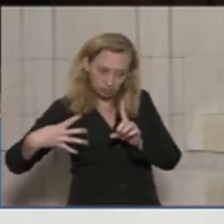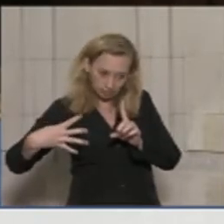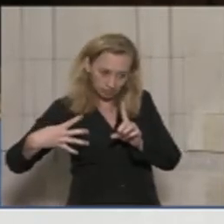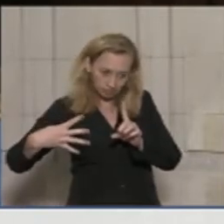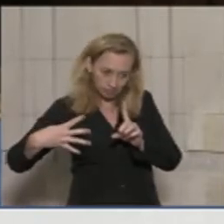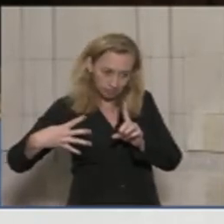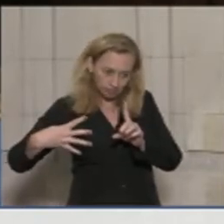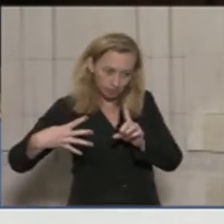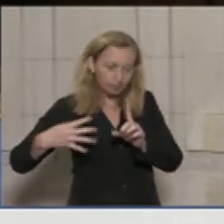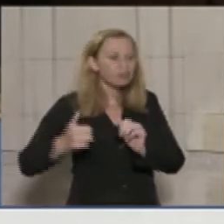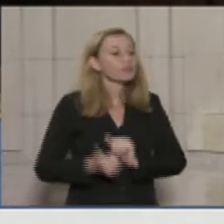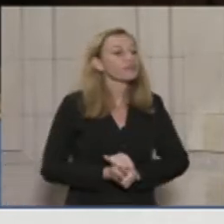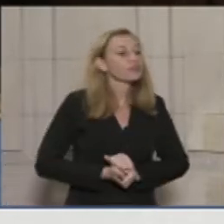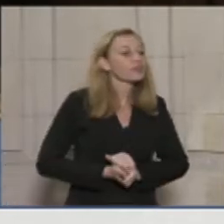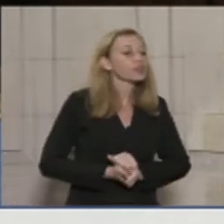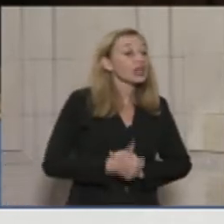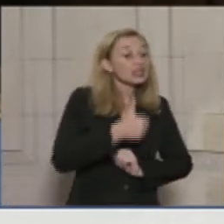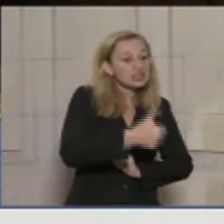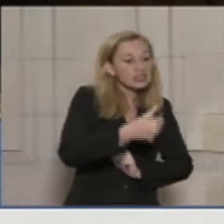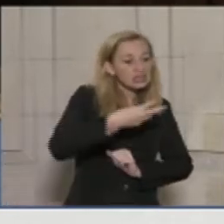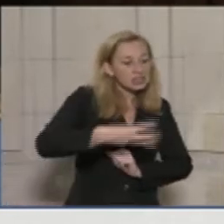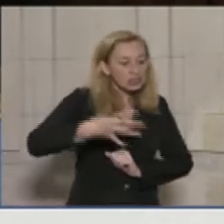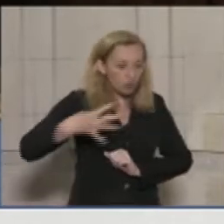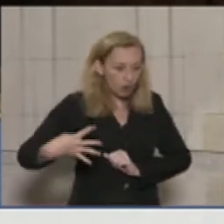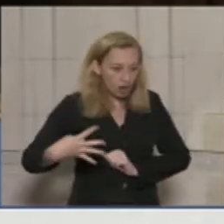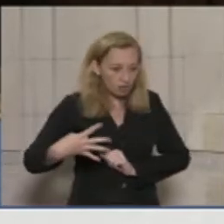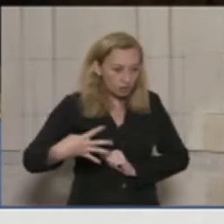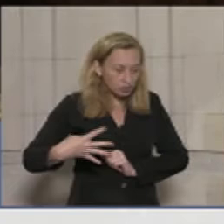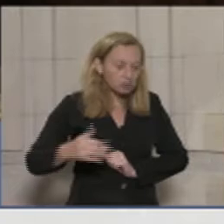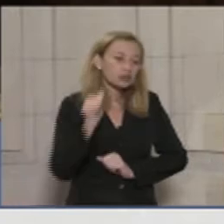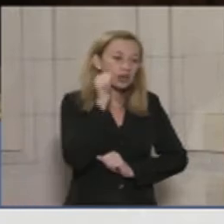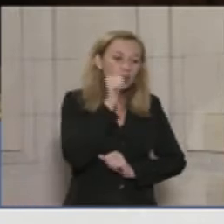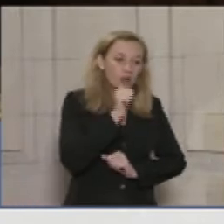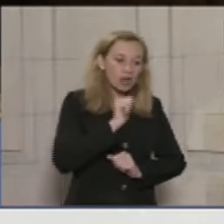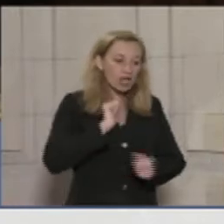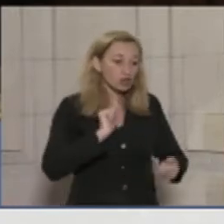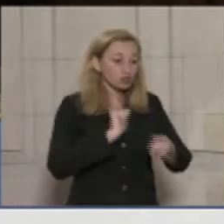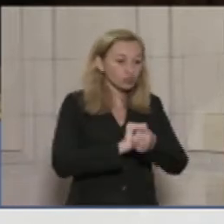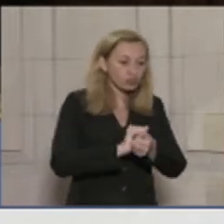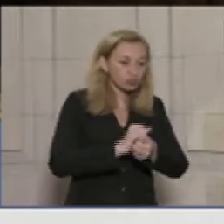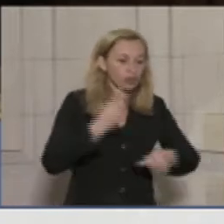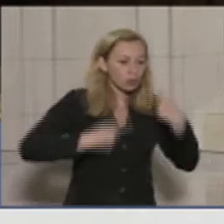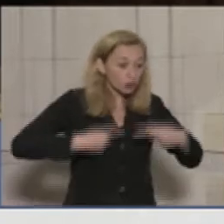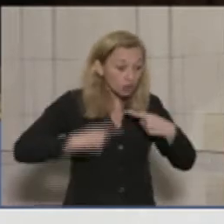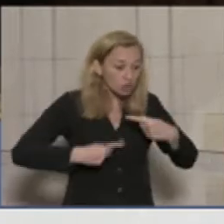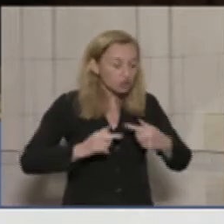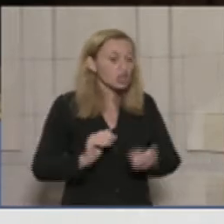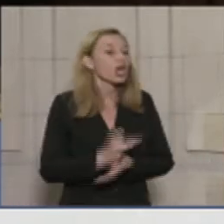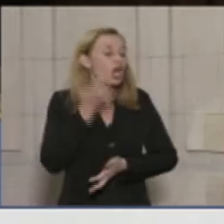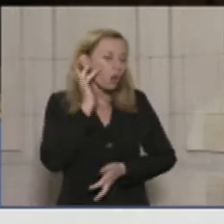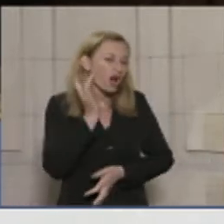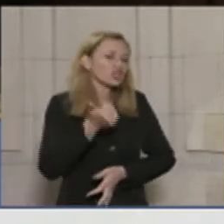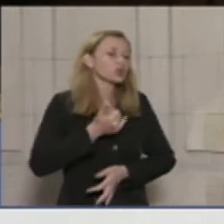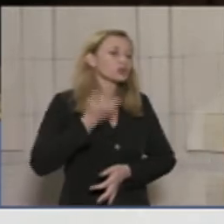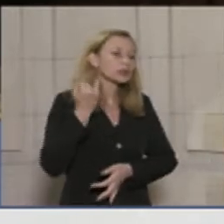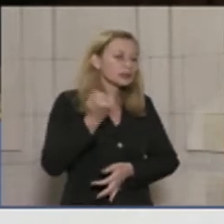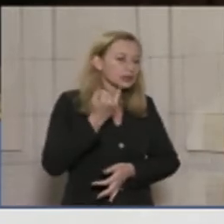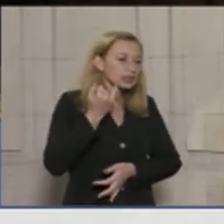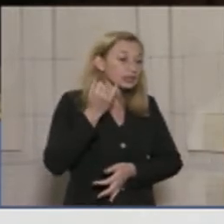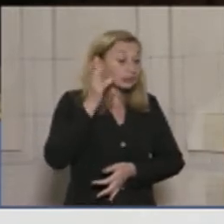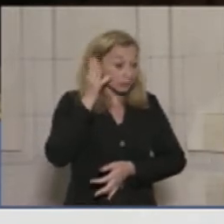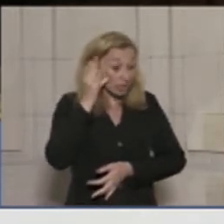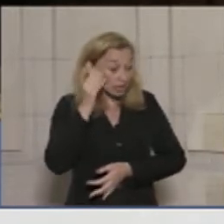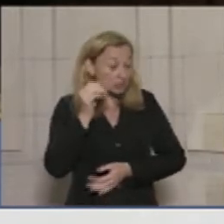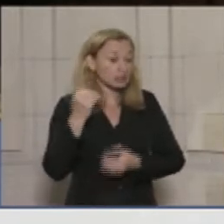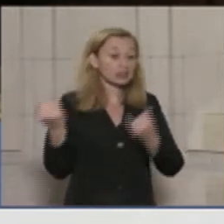34ª posição no mundo da participação da mulher na política. Então eu acho interessante